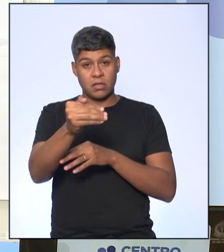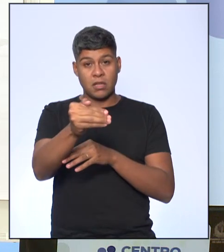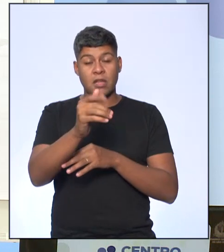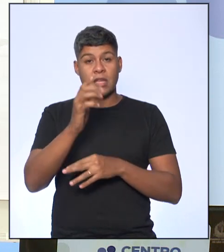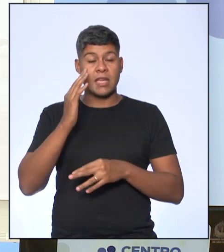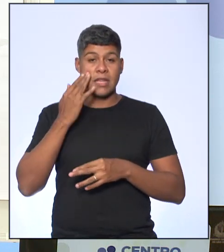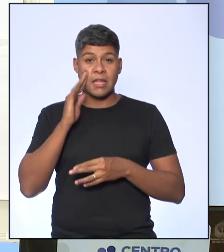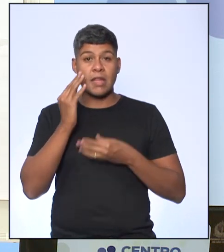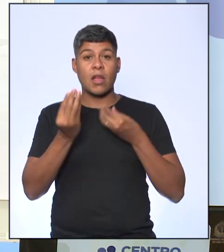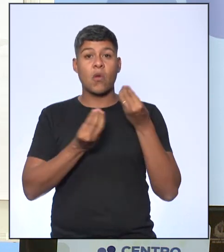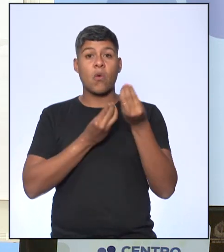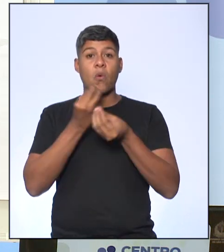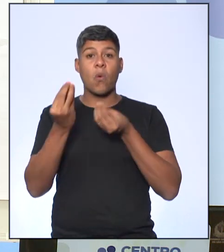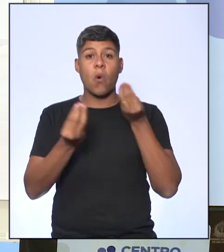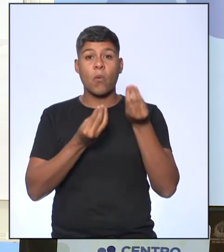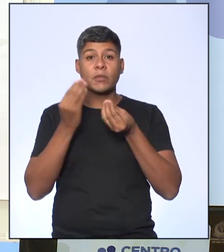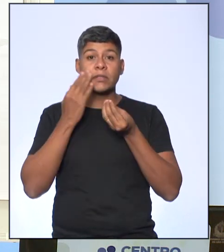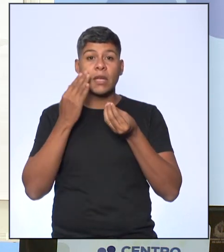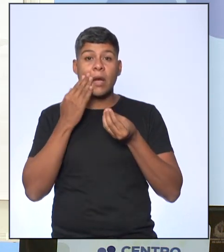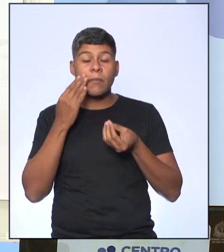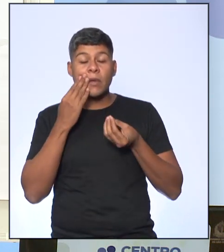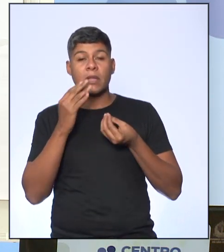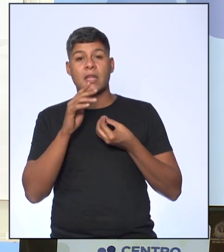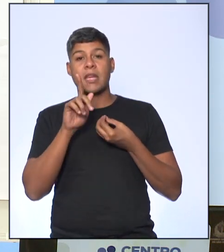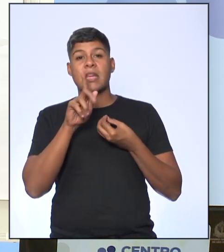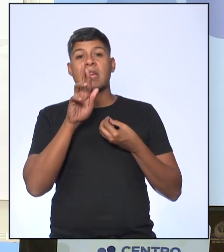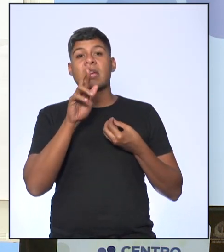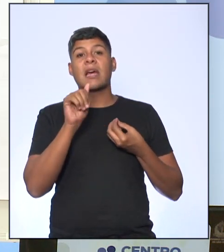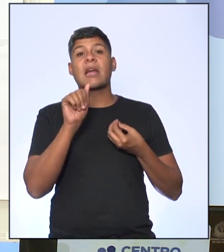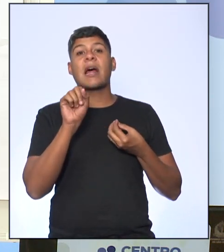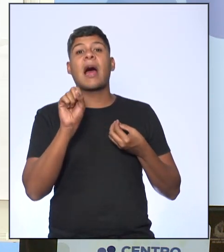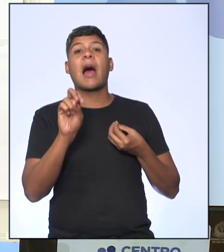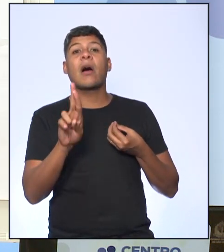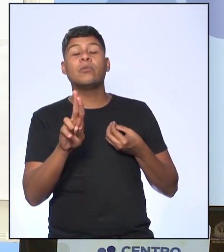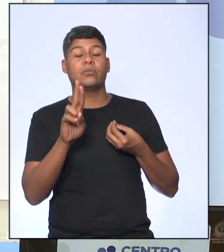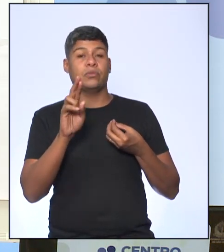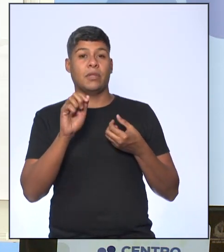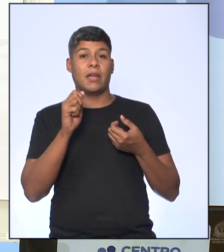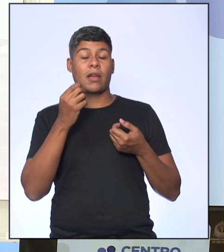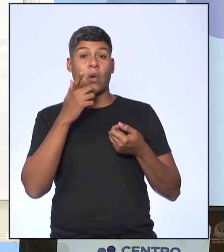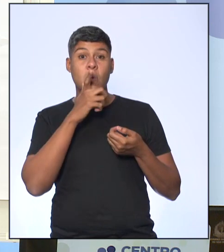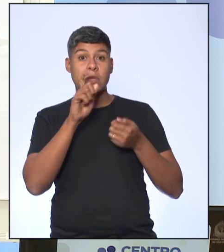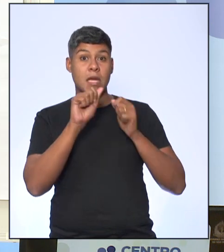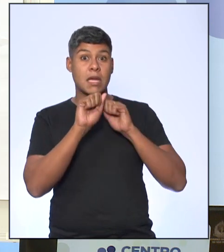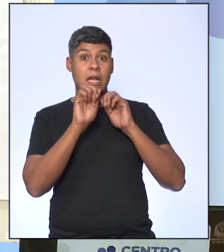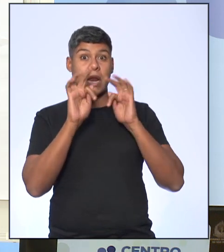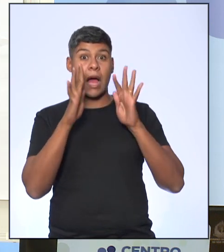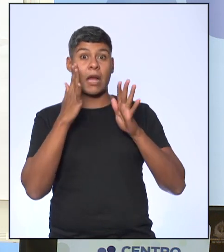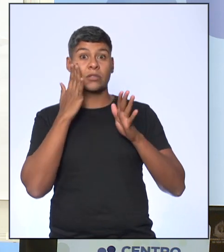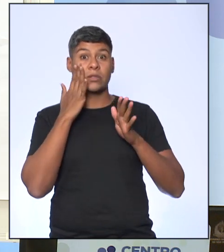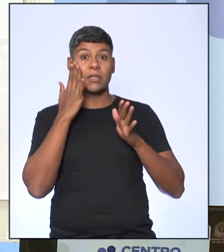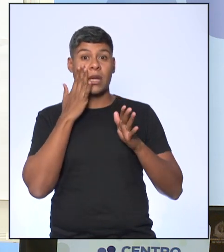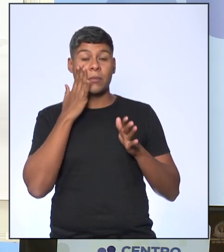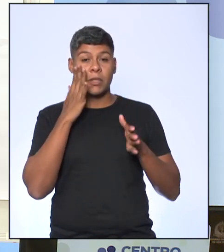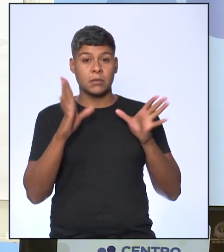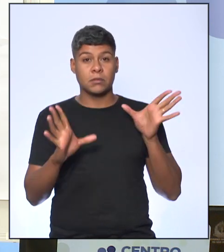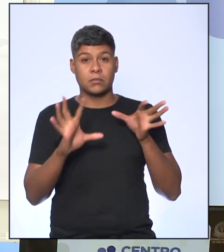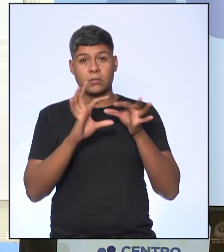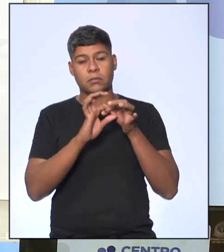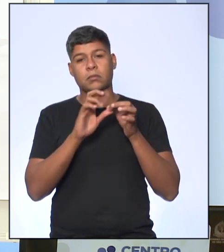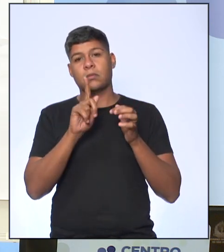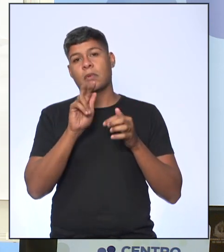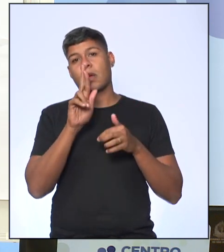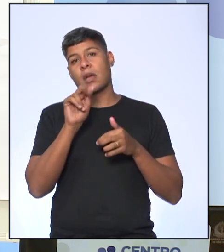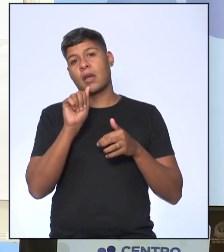vão entender o quanto ele vale em graus. Talvez fique até um pouco mais claro para vocês isso, o quanto ele se encaixa em